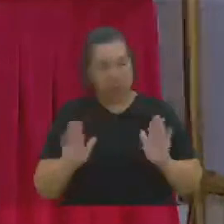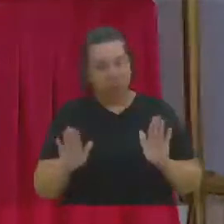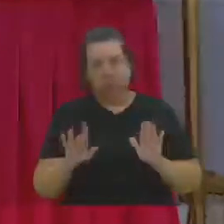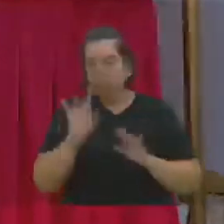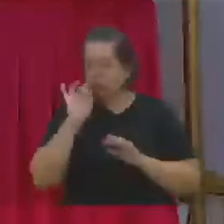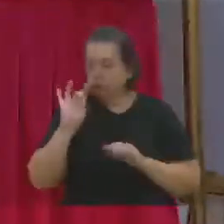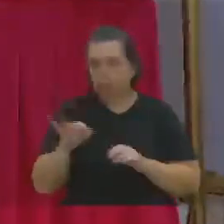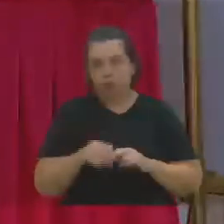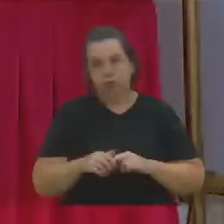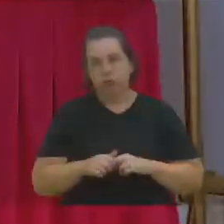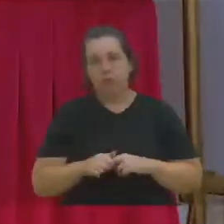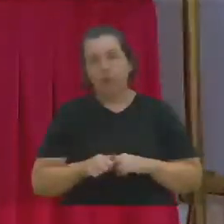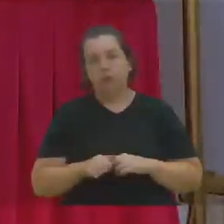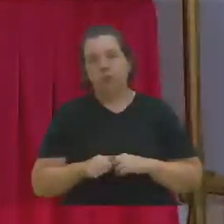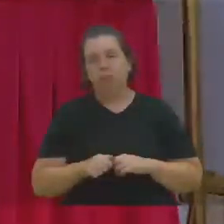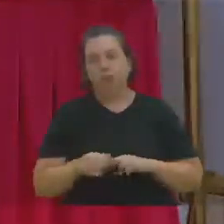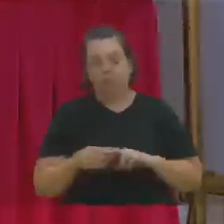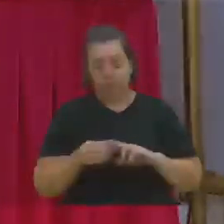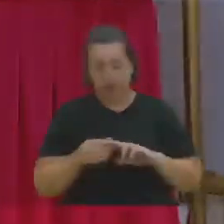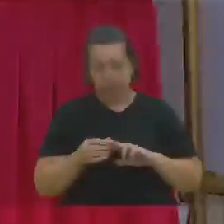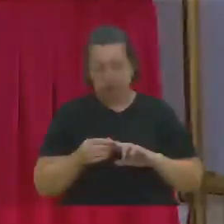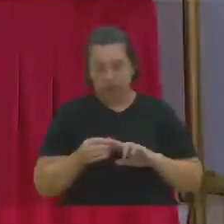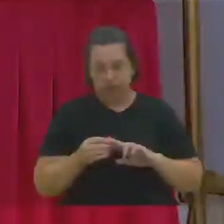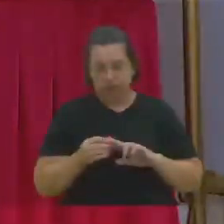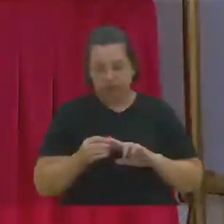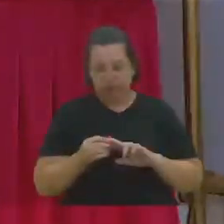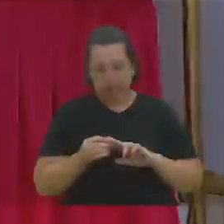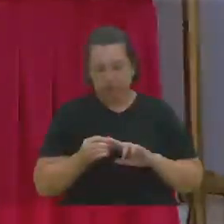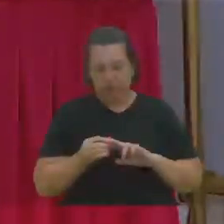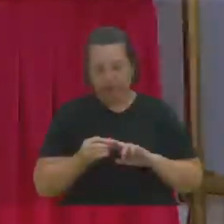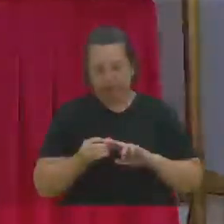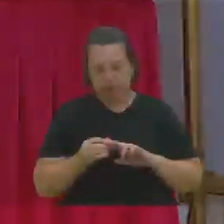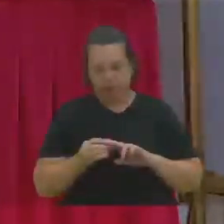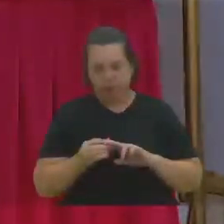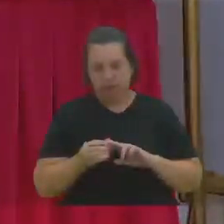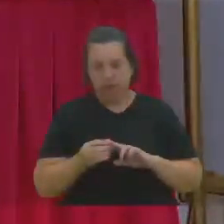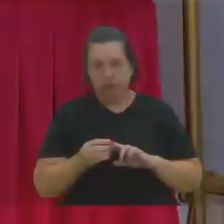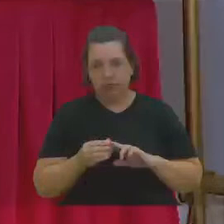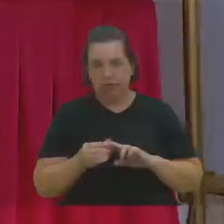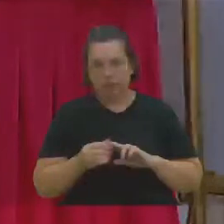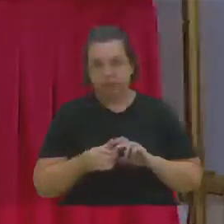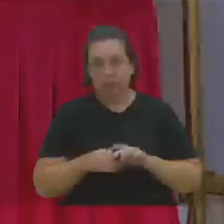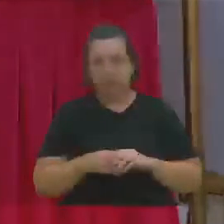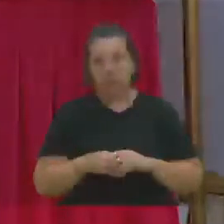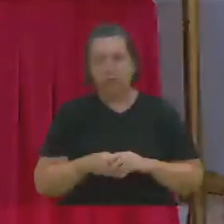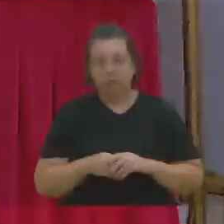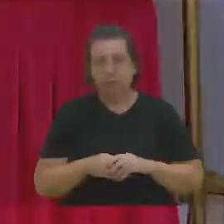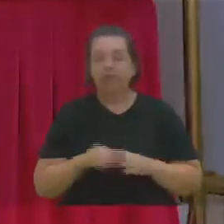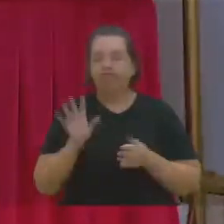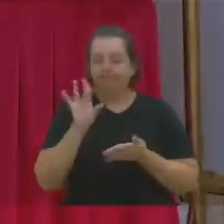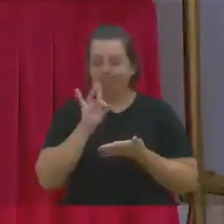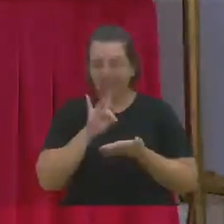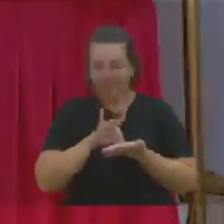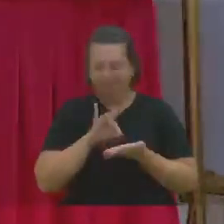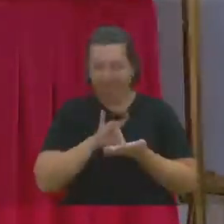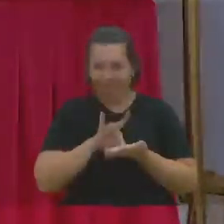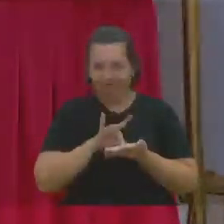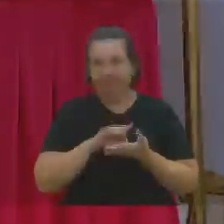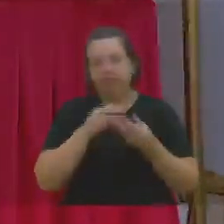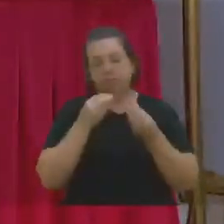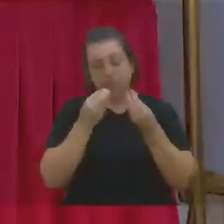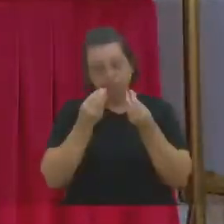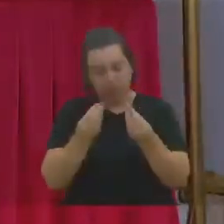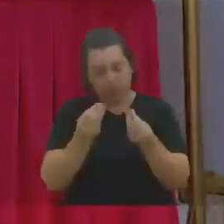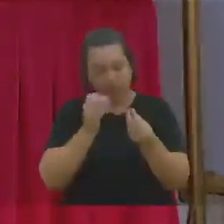gesto que ele havia feito na quinta-feira santa, quando ele instituiu o